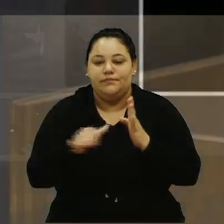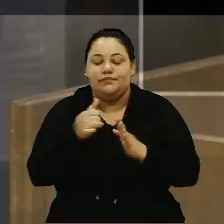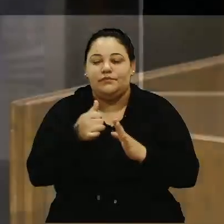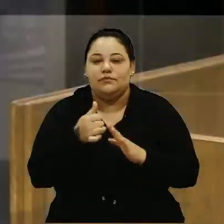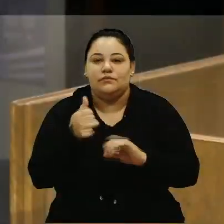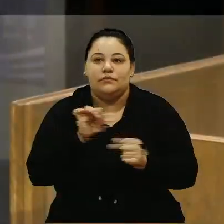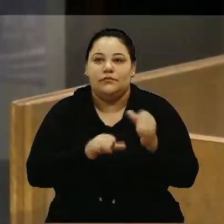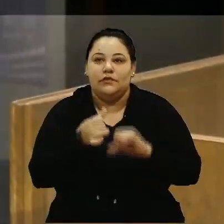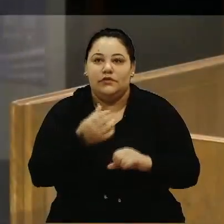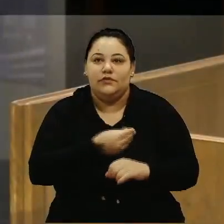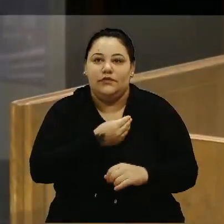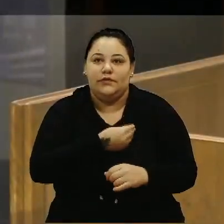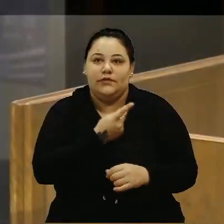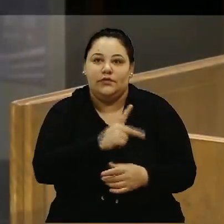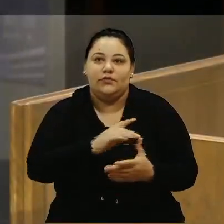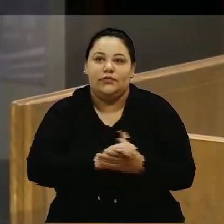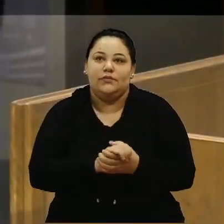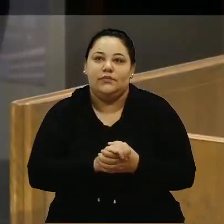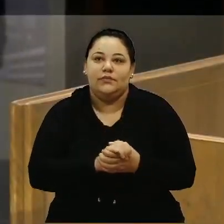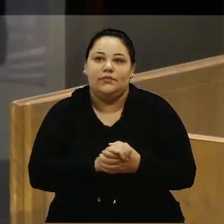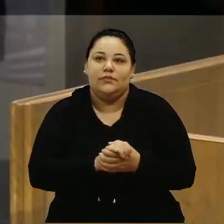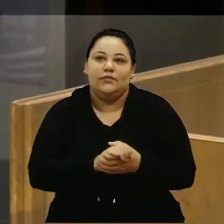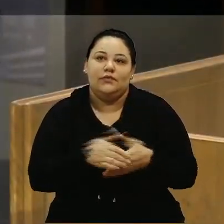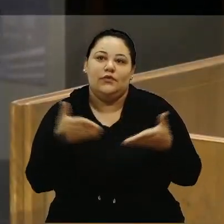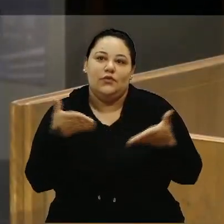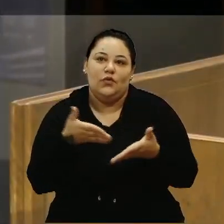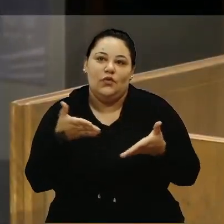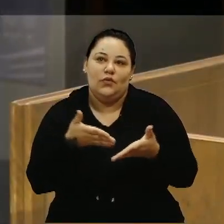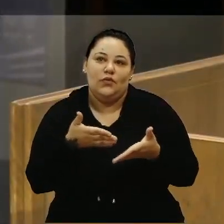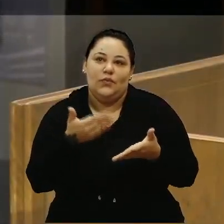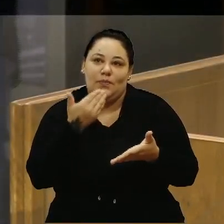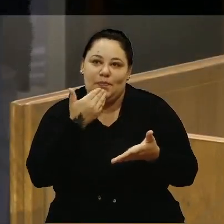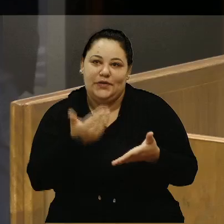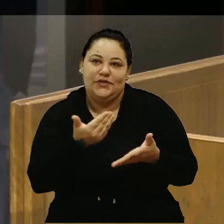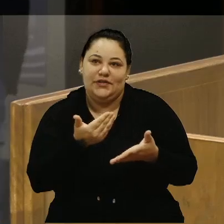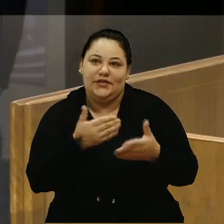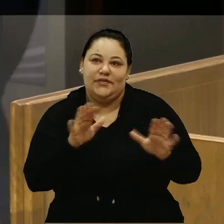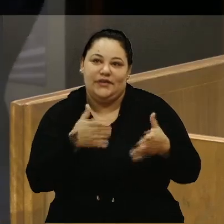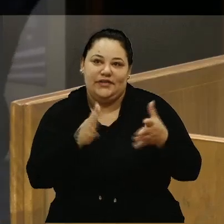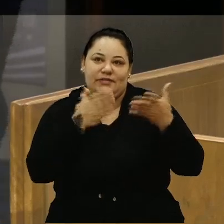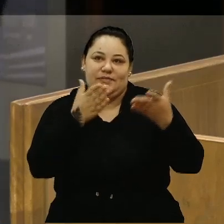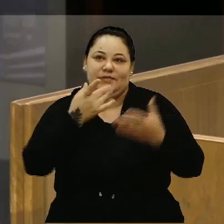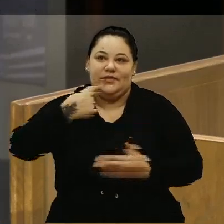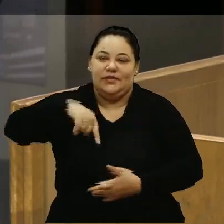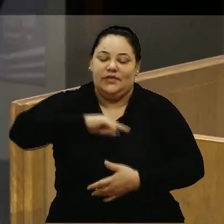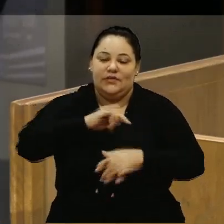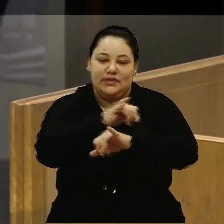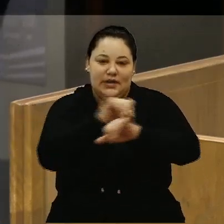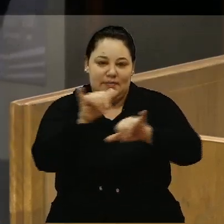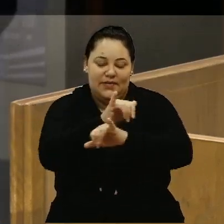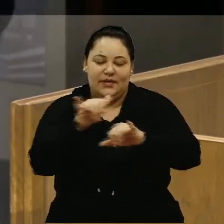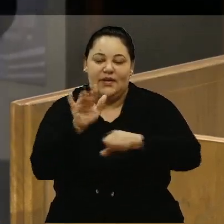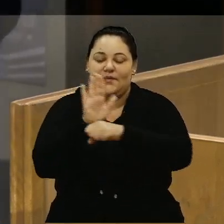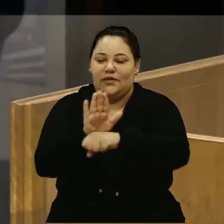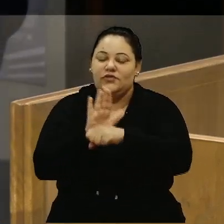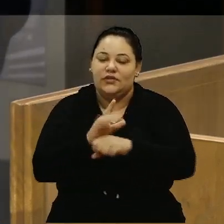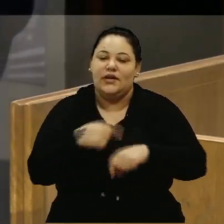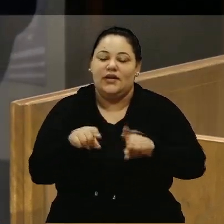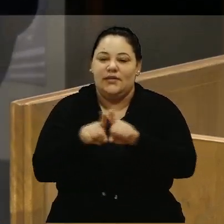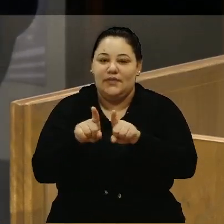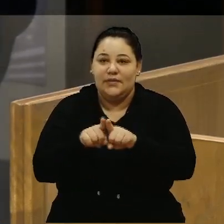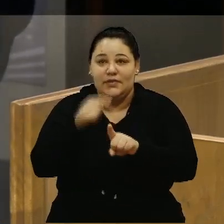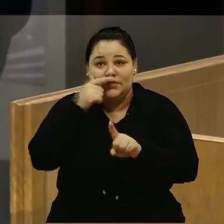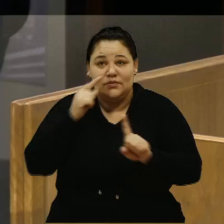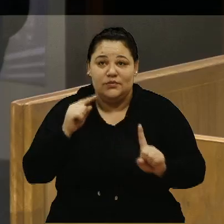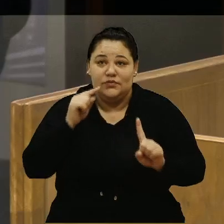dele. Estamos aqui hoje, então, pedindo o engajamento de vocês na nossa campanha para ajudar a gente a atingir o